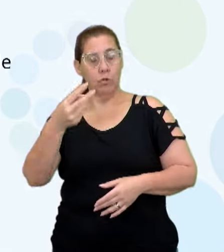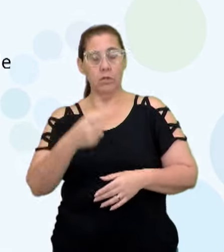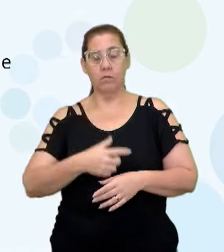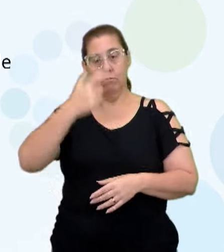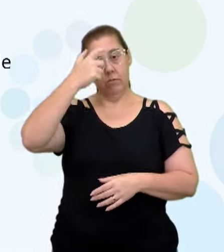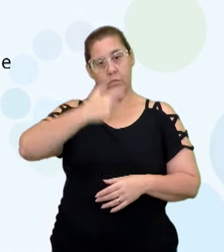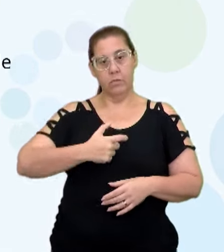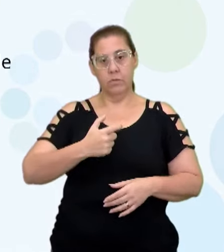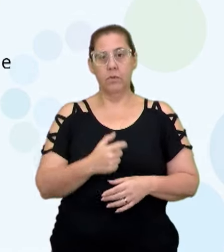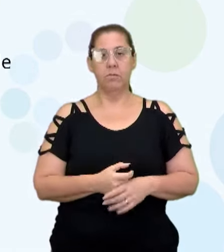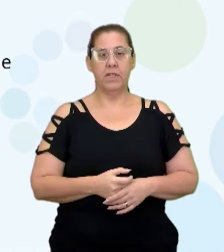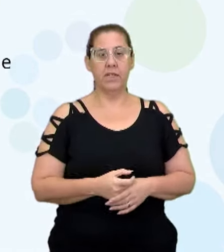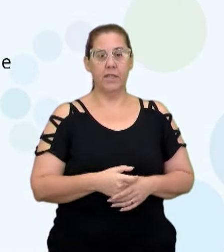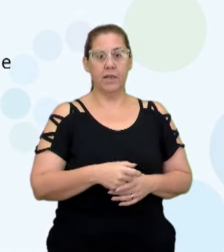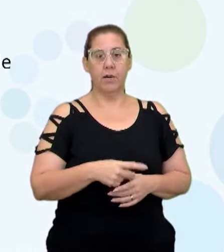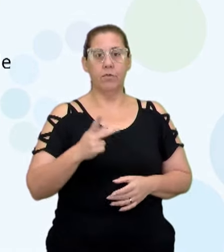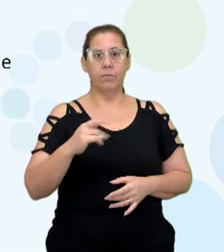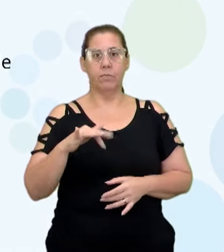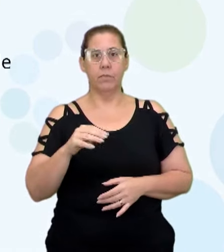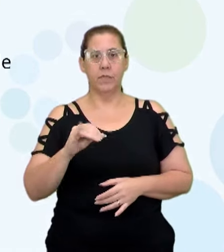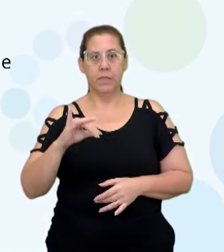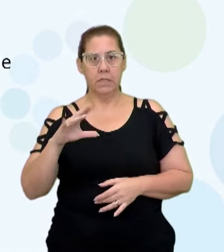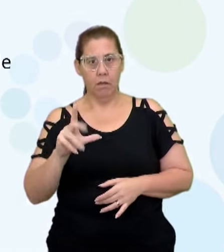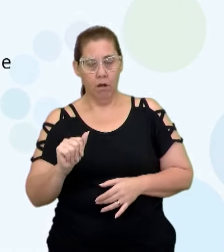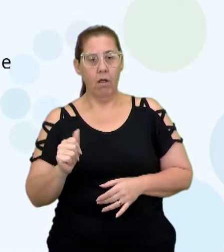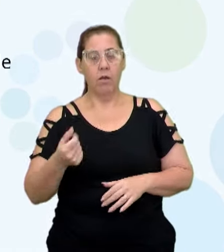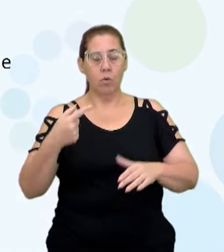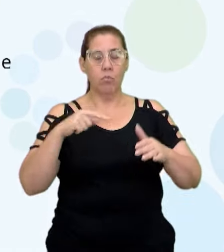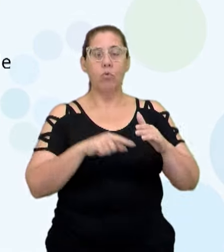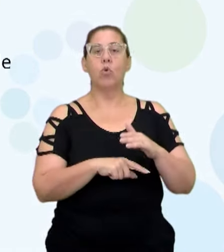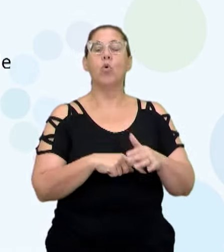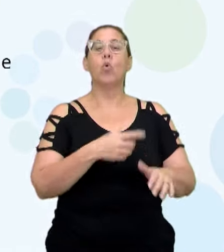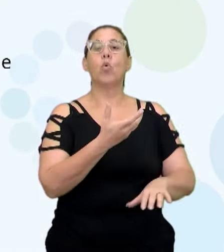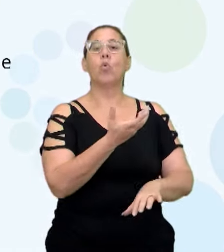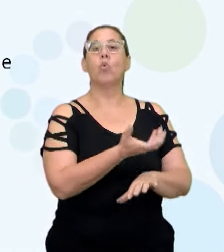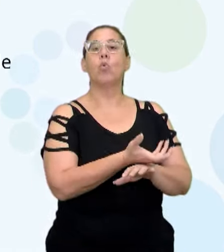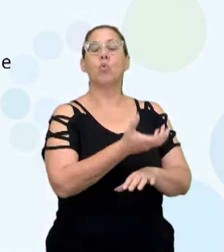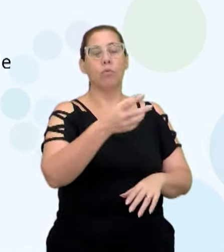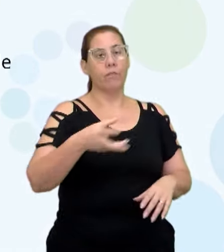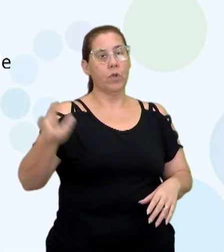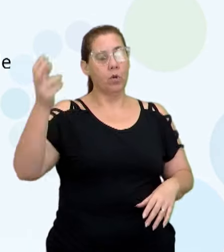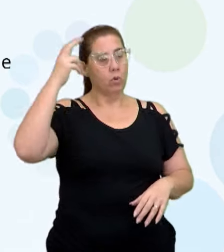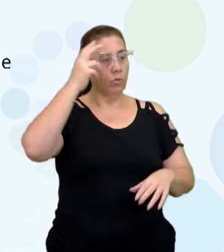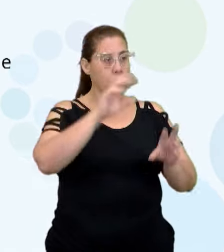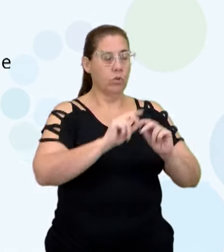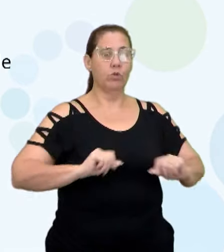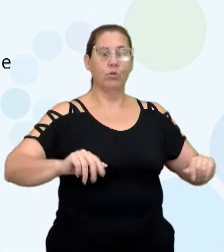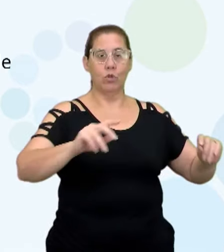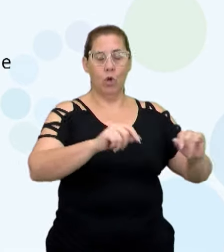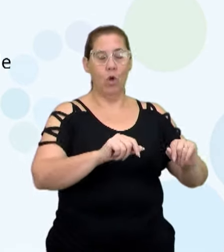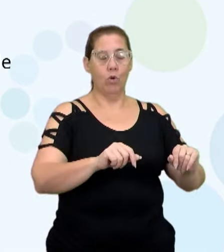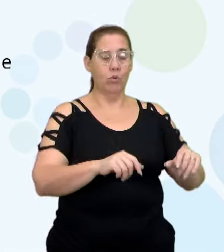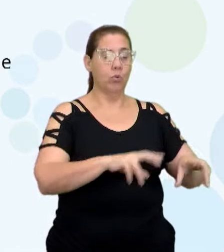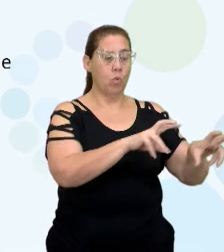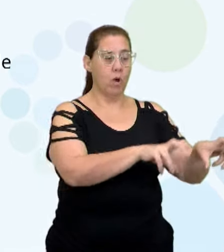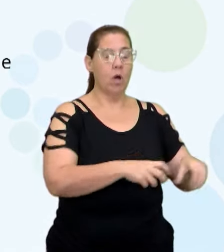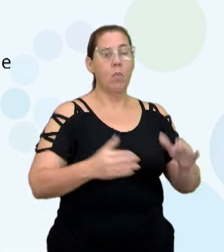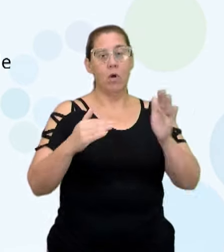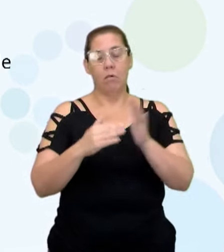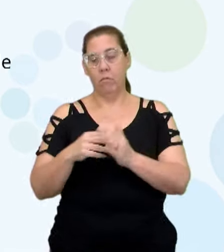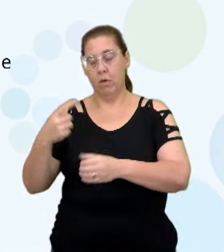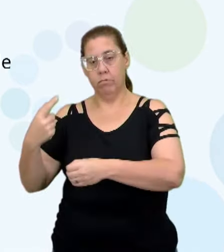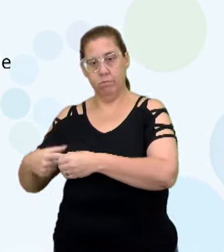a professora Priscila, o aprofundamento é a cultura do solo, do campo à cidade, a unidade curricular é